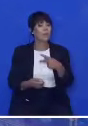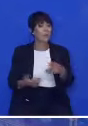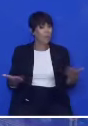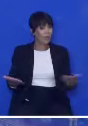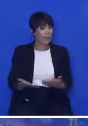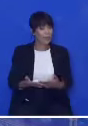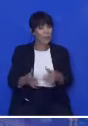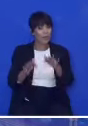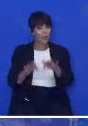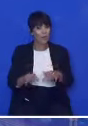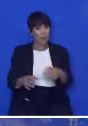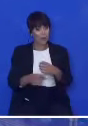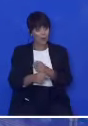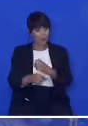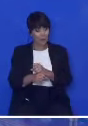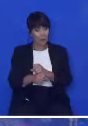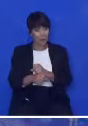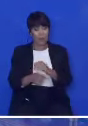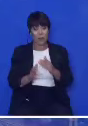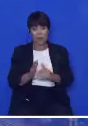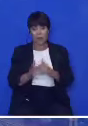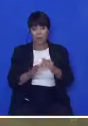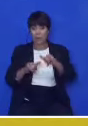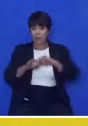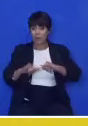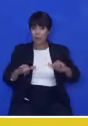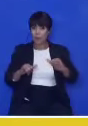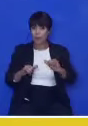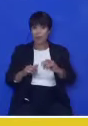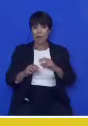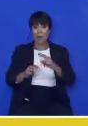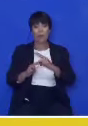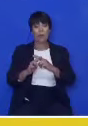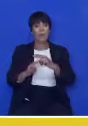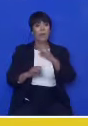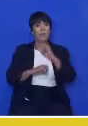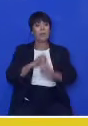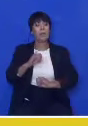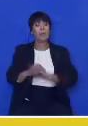aposta. Logo após a apuração, todos os resultados serão publicados na página da